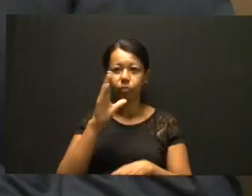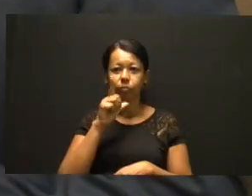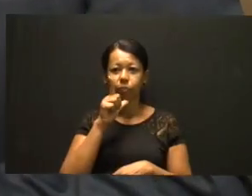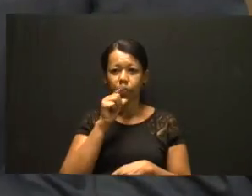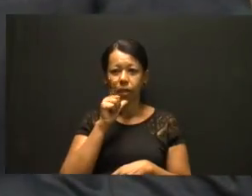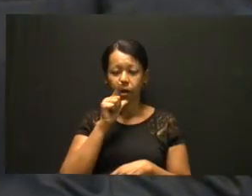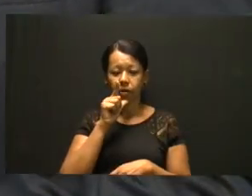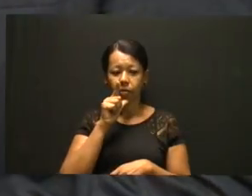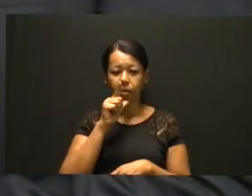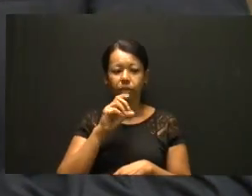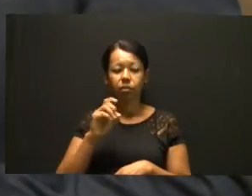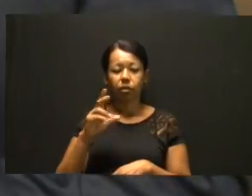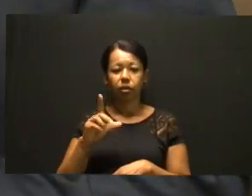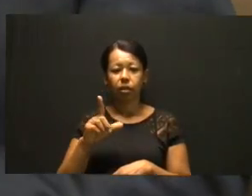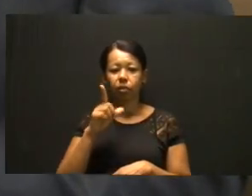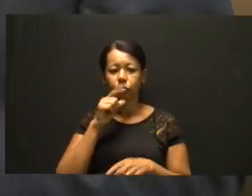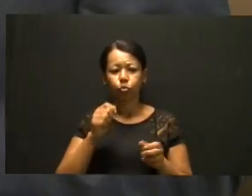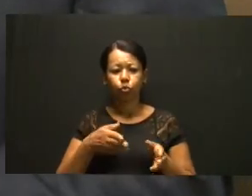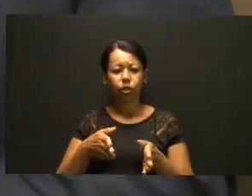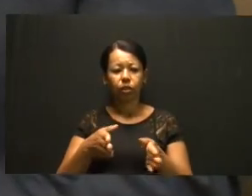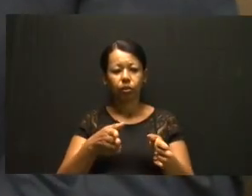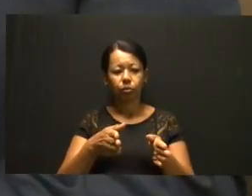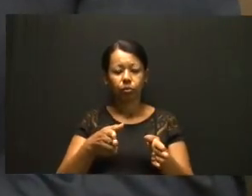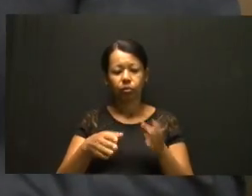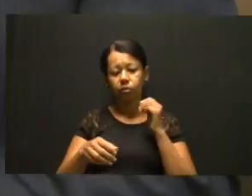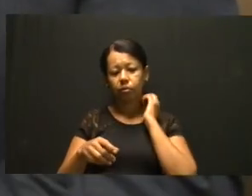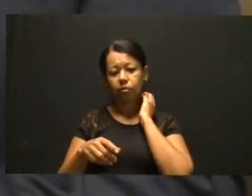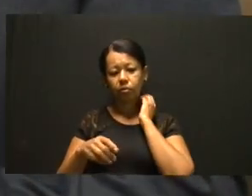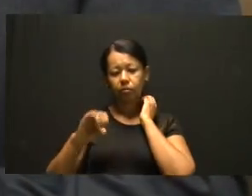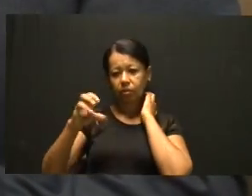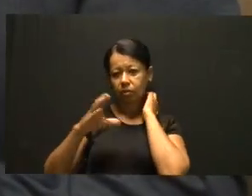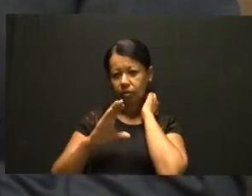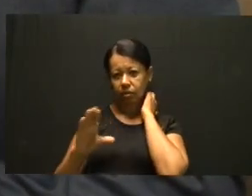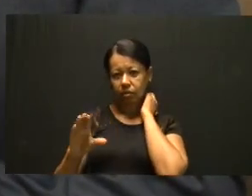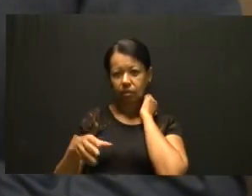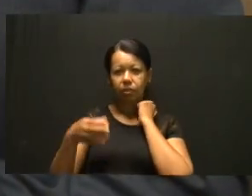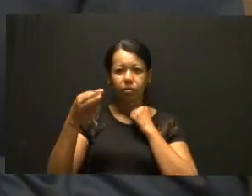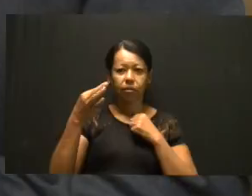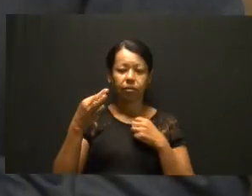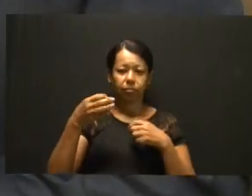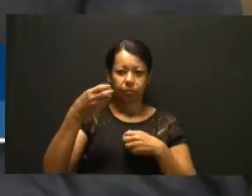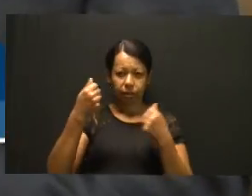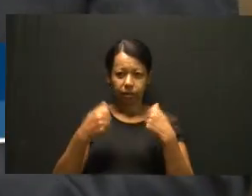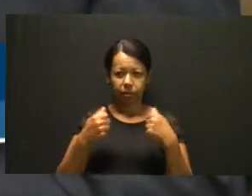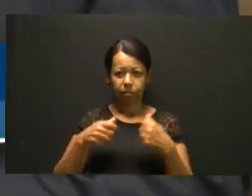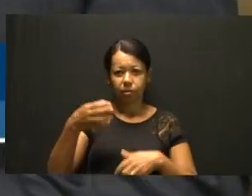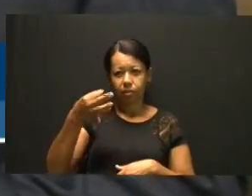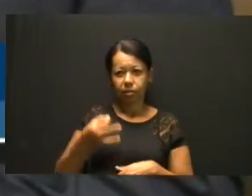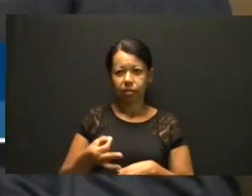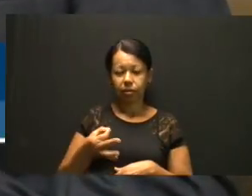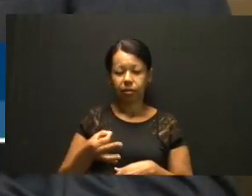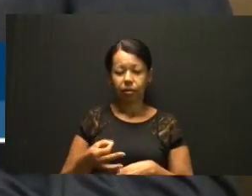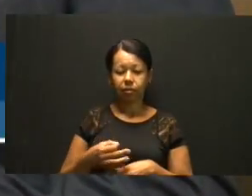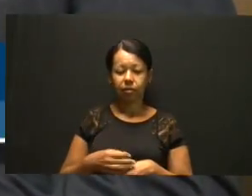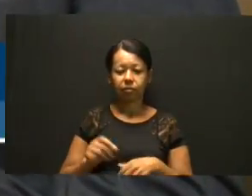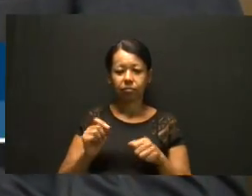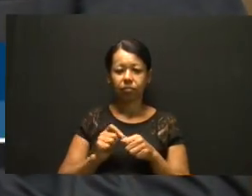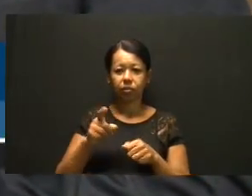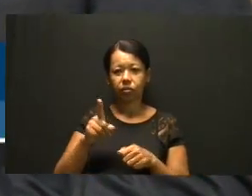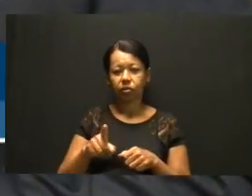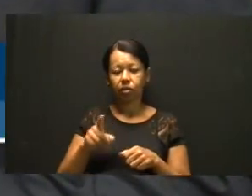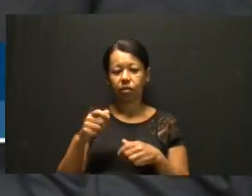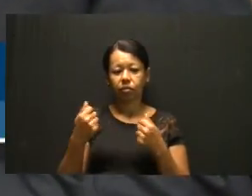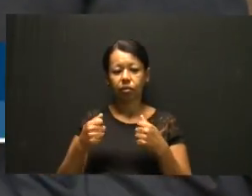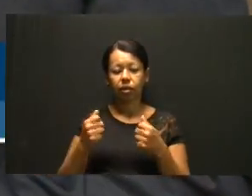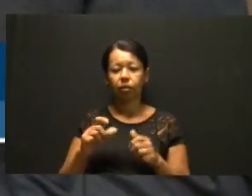Casqueiro, que é o que nos divide. E precisamos, com certeza, em cima disso, buscar, como falei anteriormente, houve já